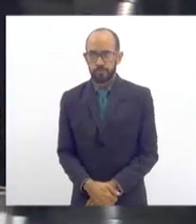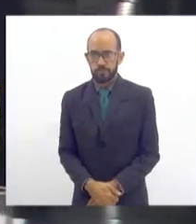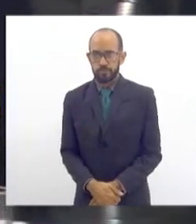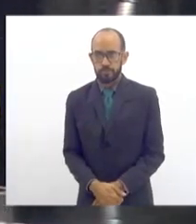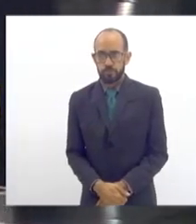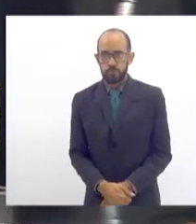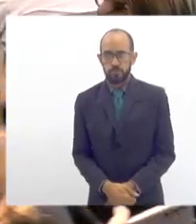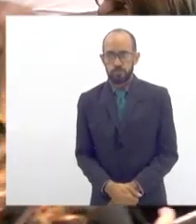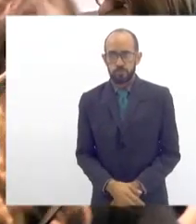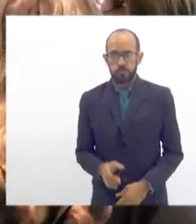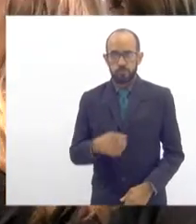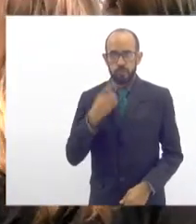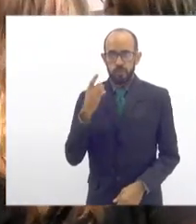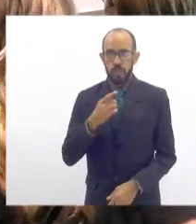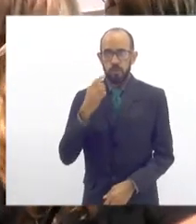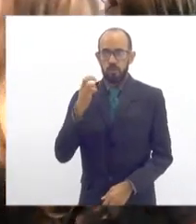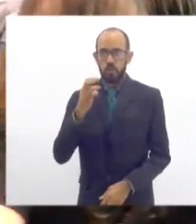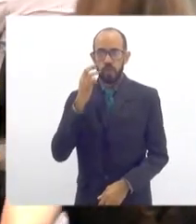Deputado Valdeque.